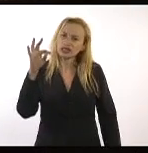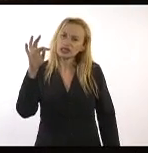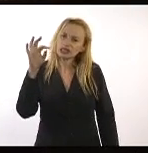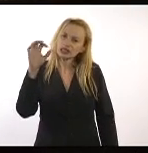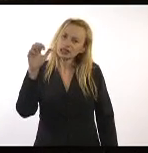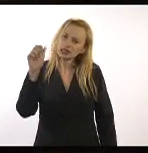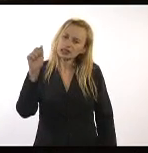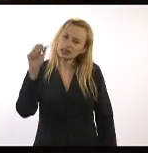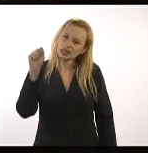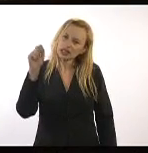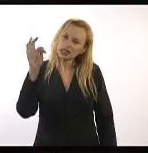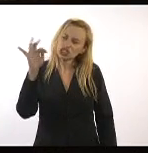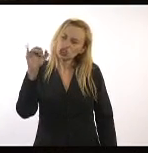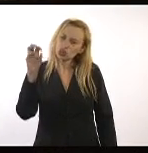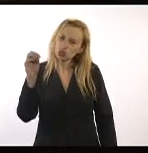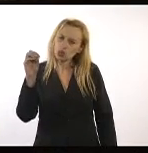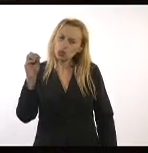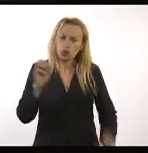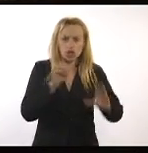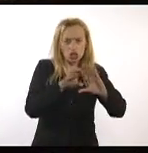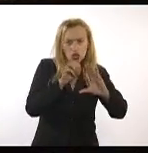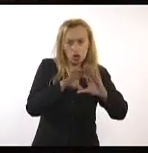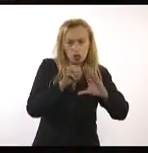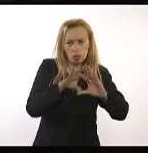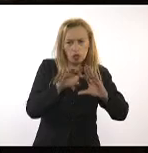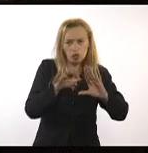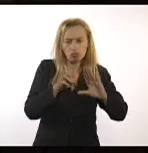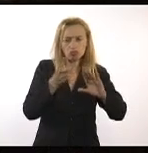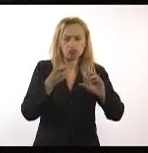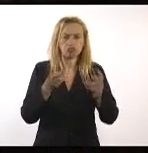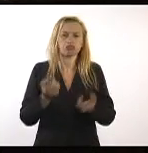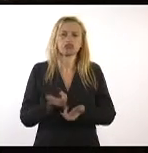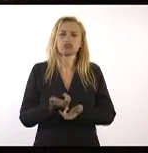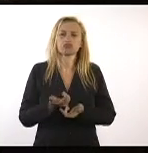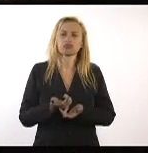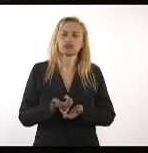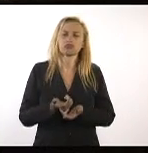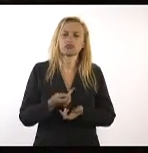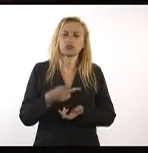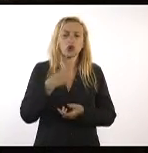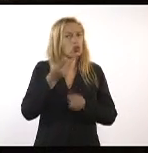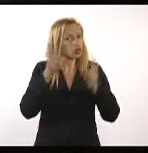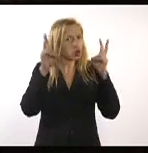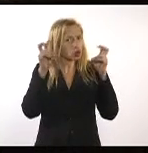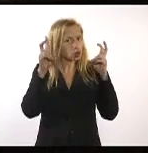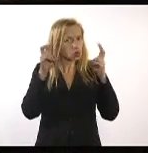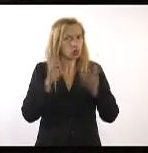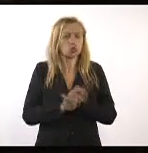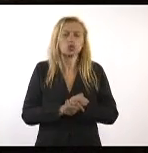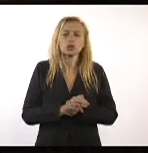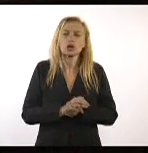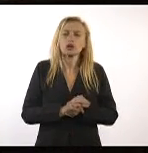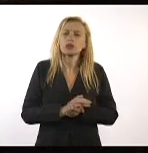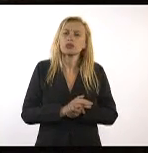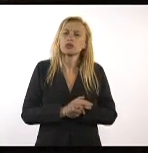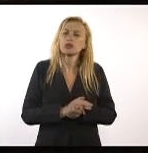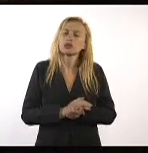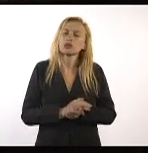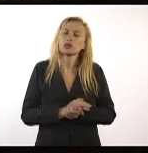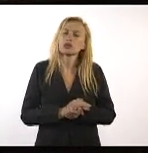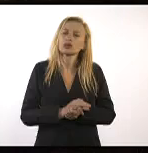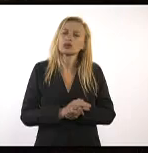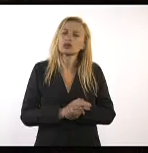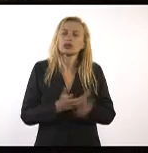fez uma matéria e é para constatar